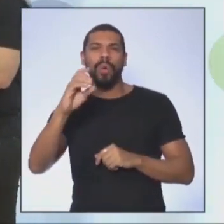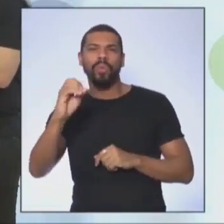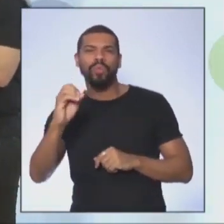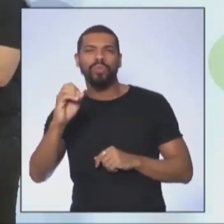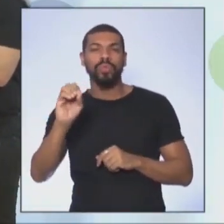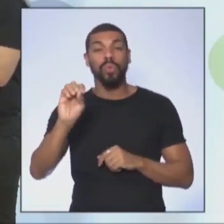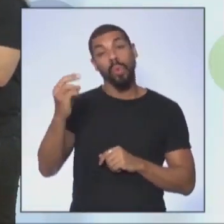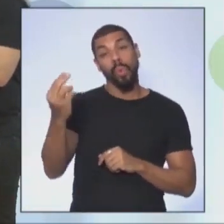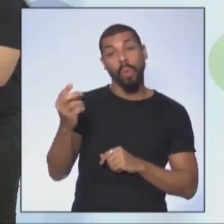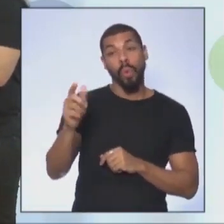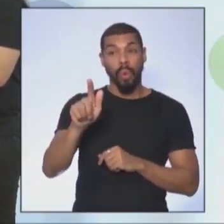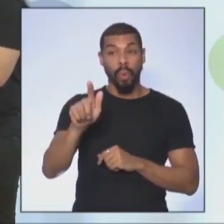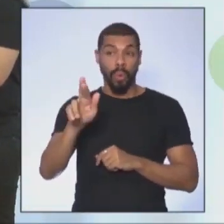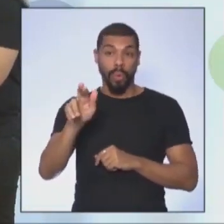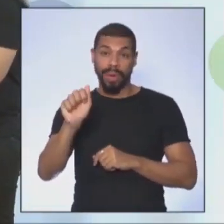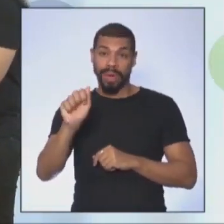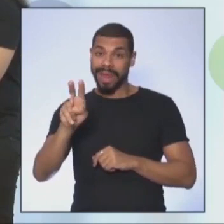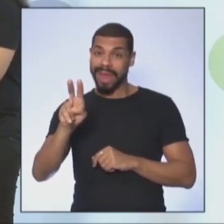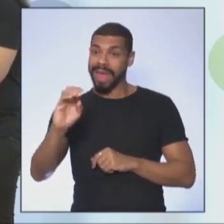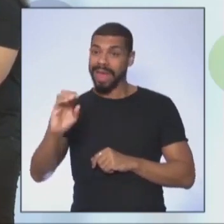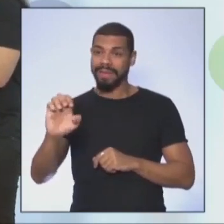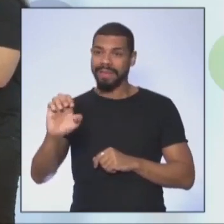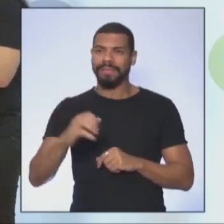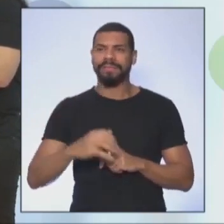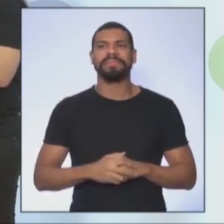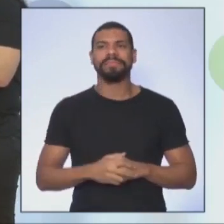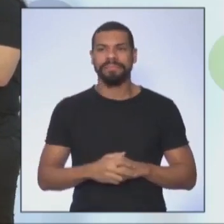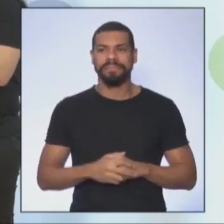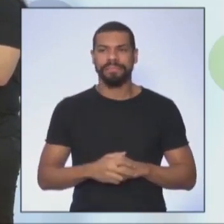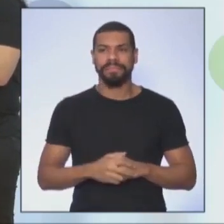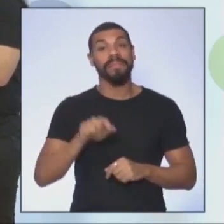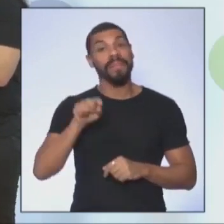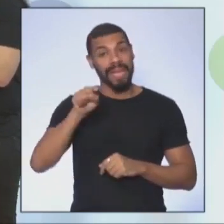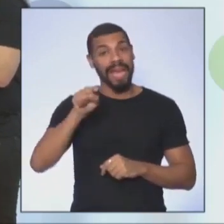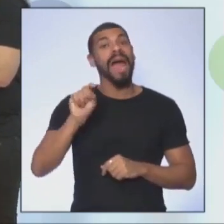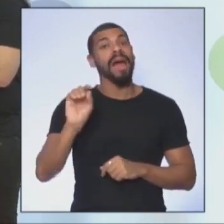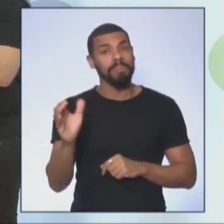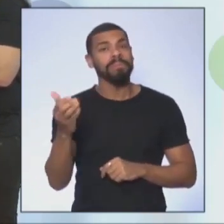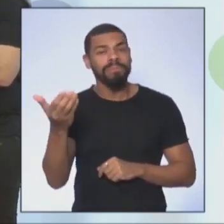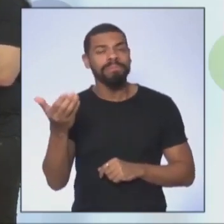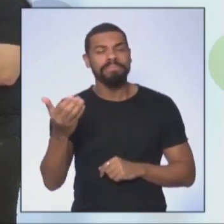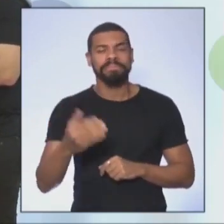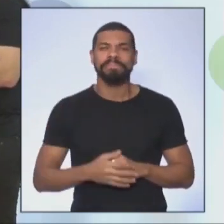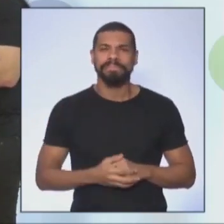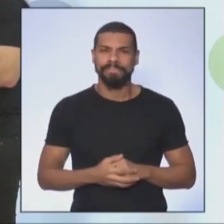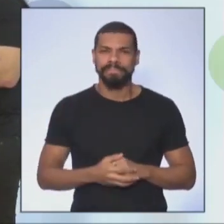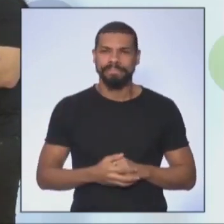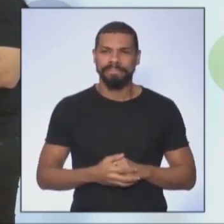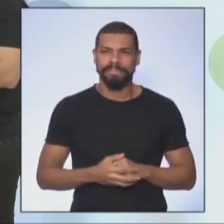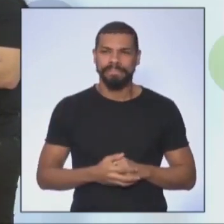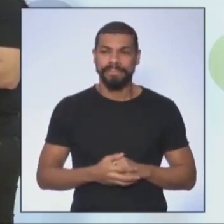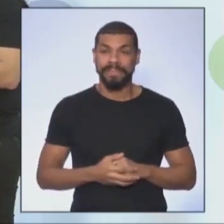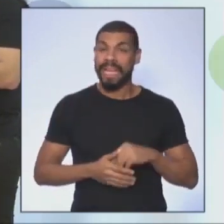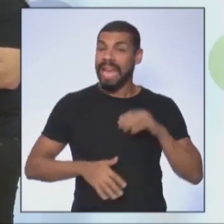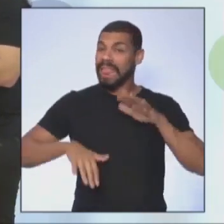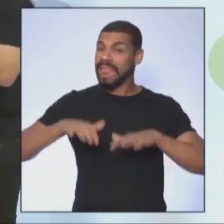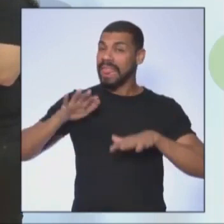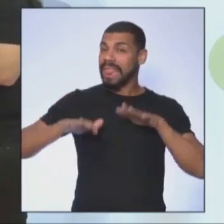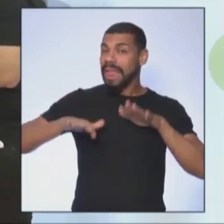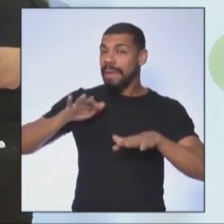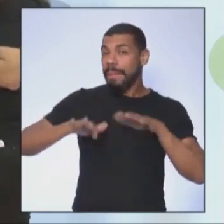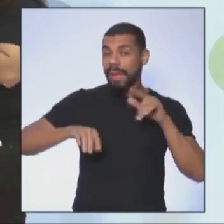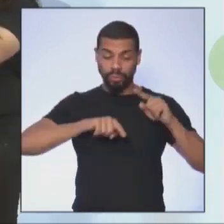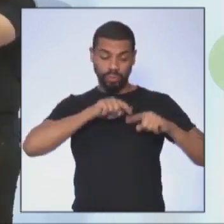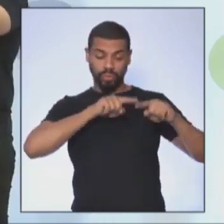de finas, vidro, taças de cristal, aí geralmente a gente vai falar sempre para o mais agudo. Depende do